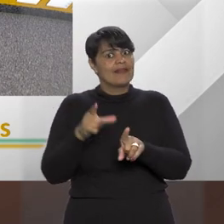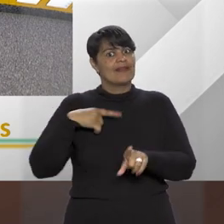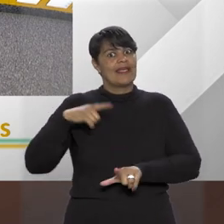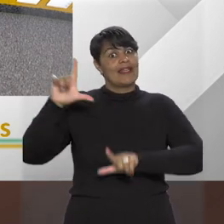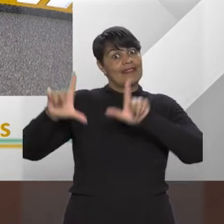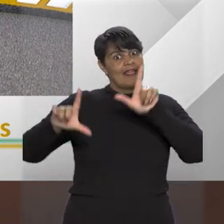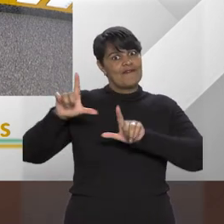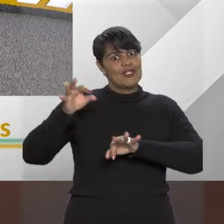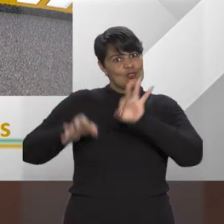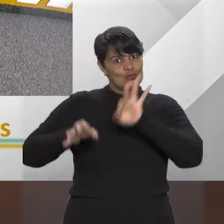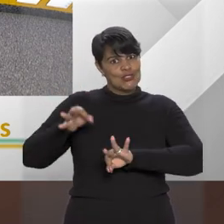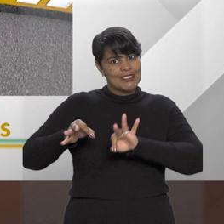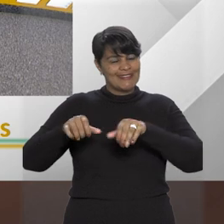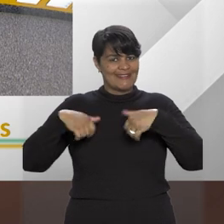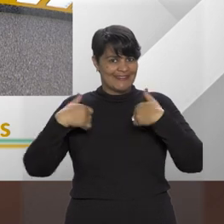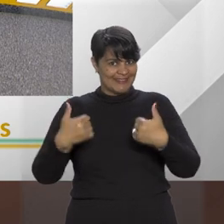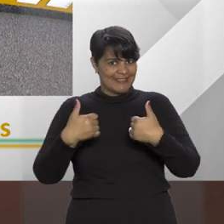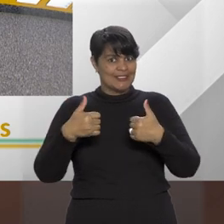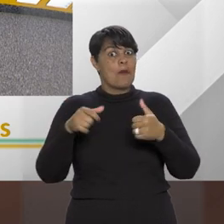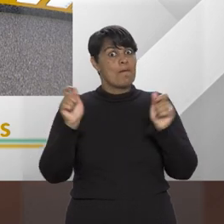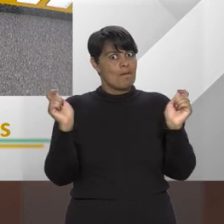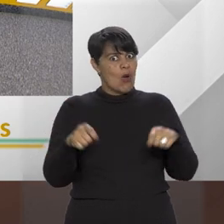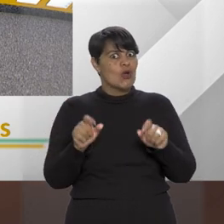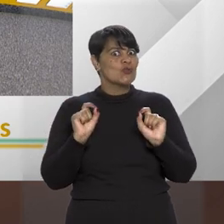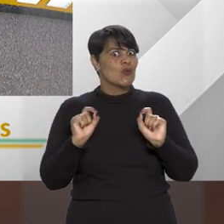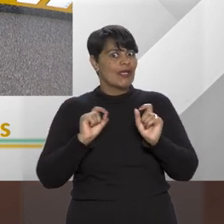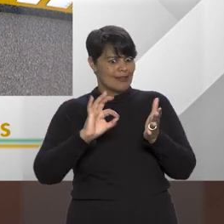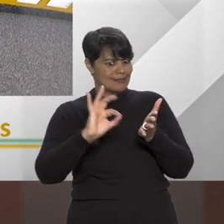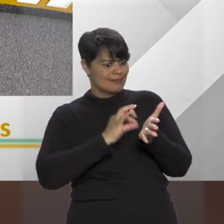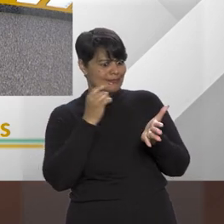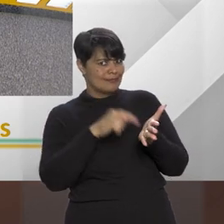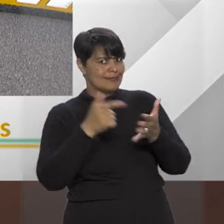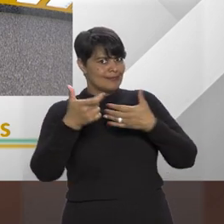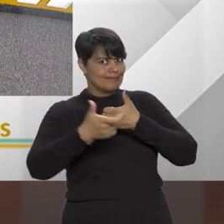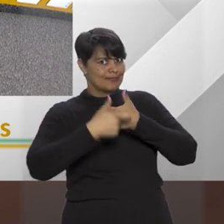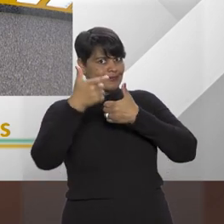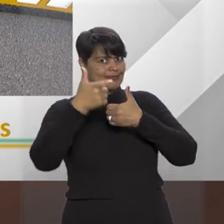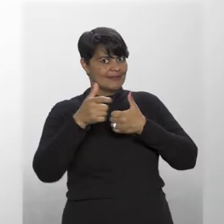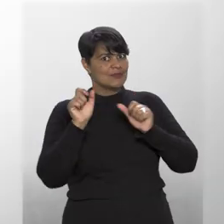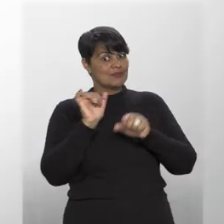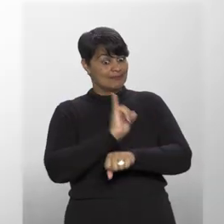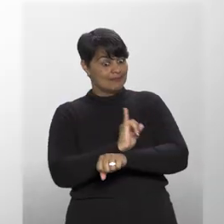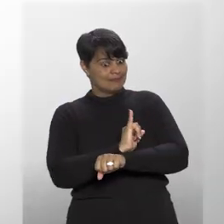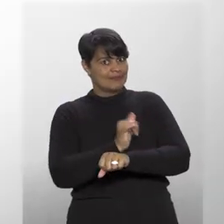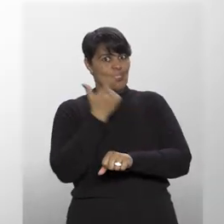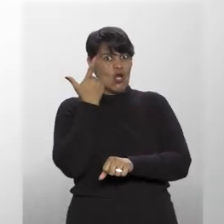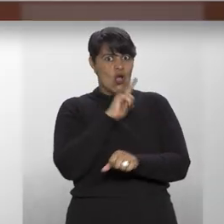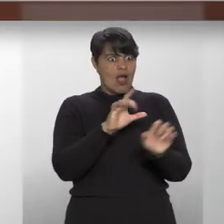agora mesmo no YouTube para ficar por dentro de todas as novidades. A gente se encontra!